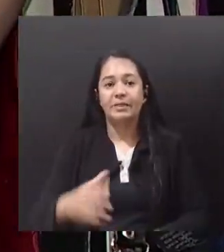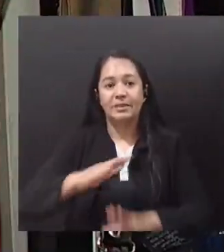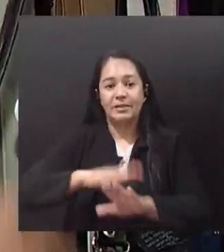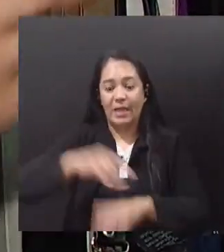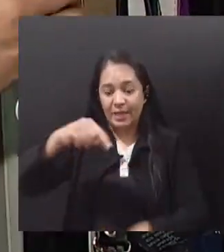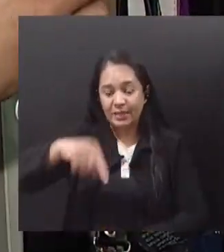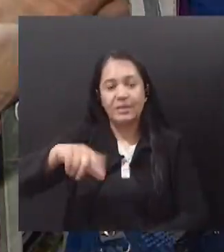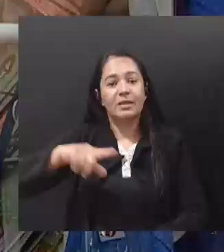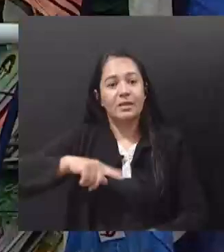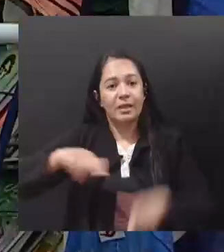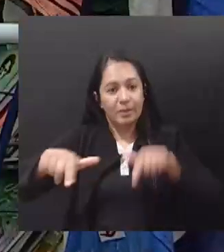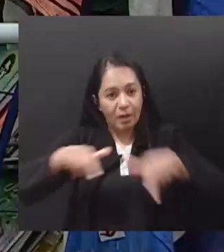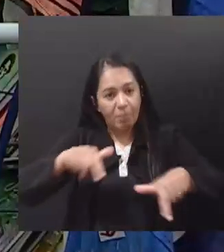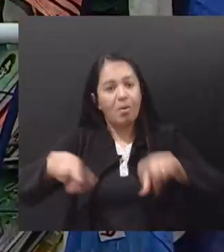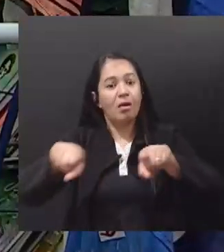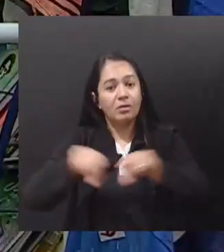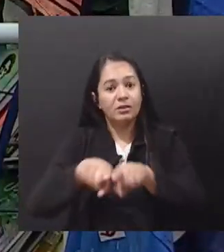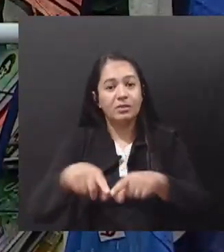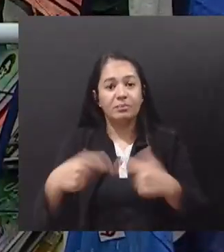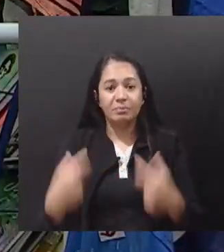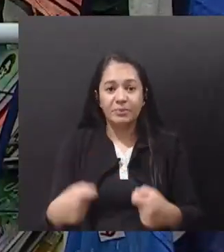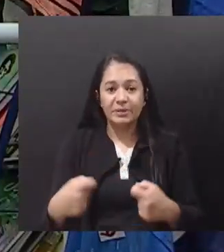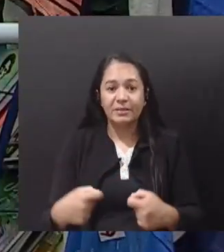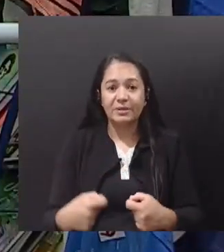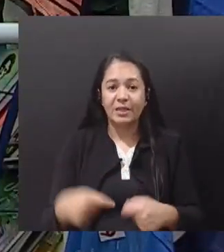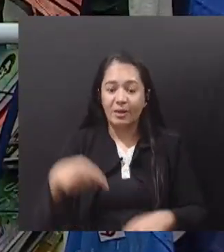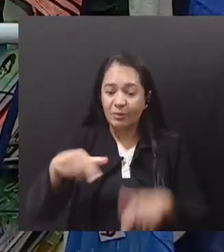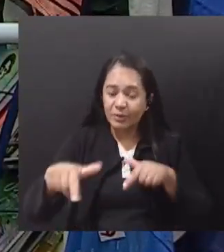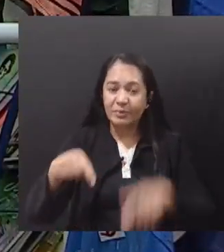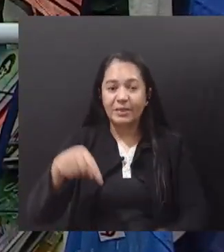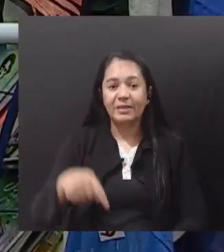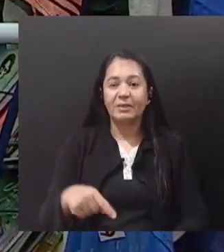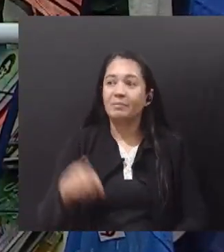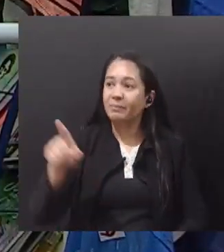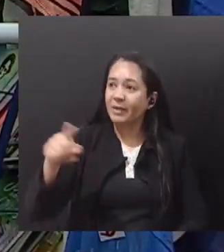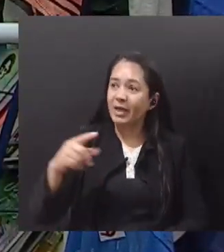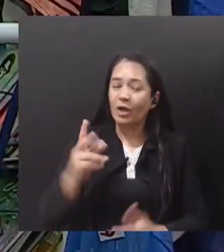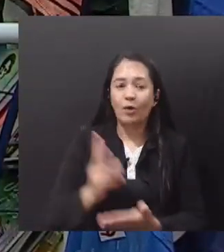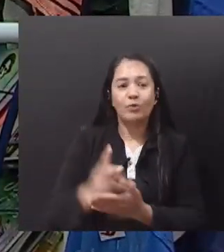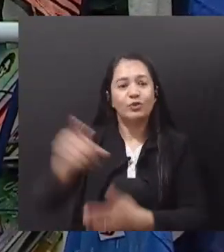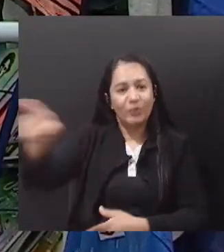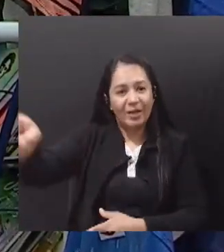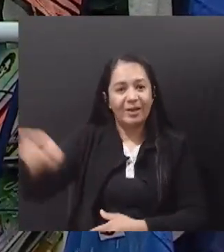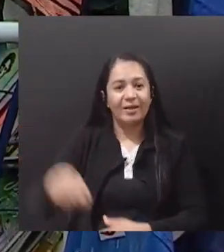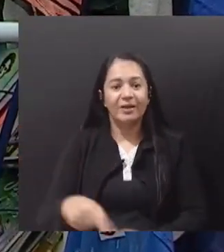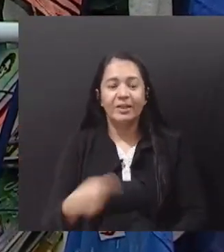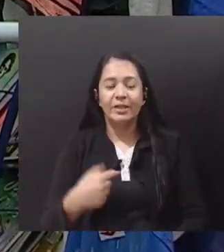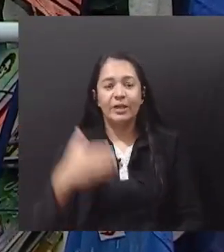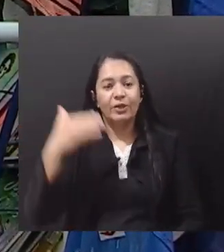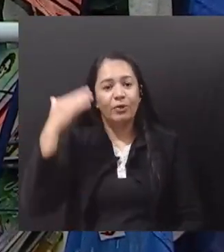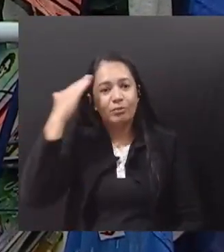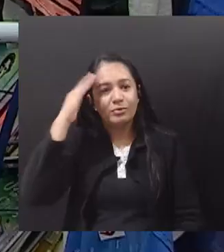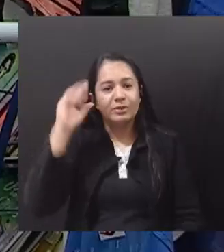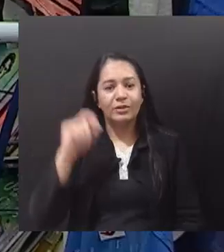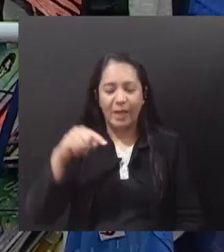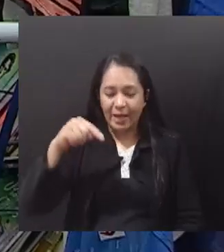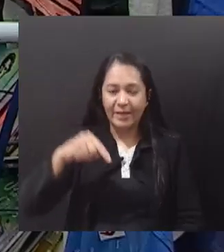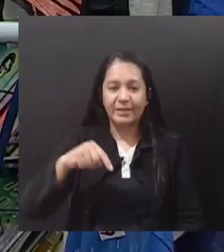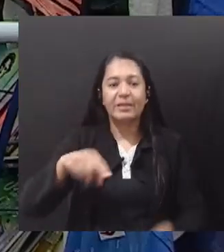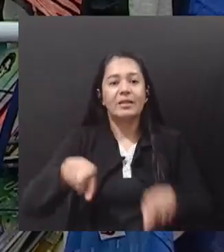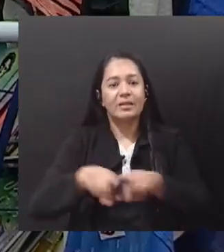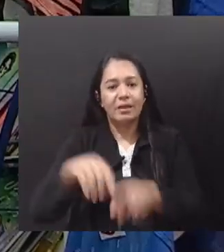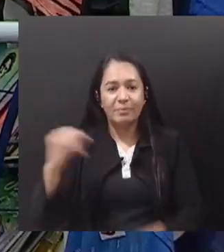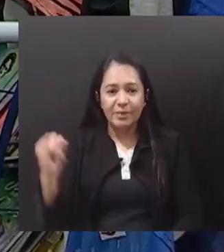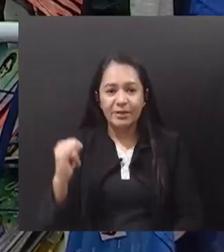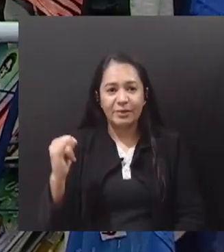né? Porque precisamos de ter o trabalho aqui para o trabalho lá existir. E aí eu fui entendendo que aqui era mais importante naquele momento